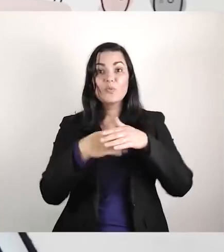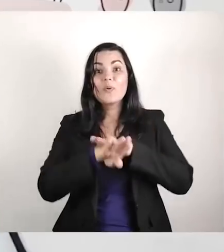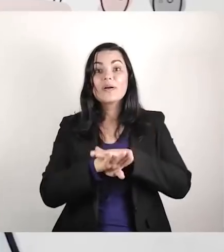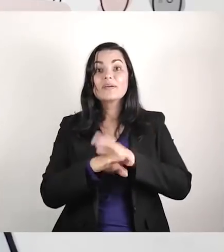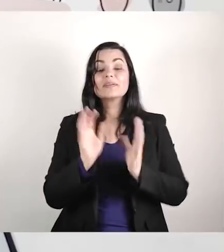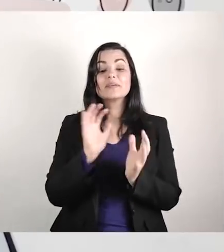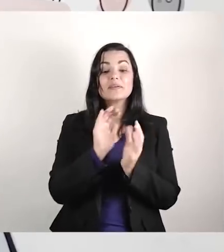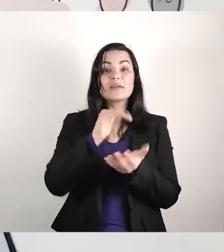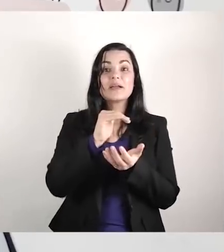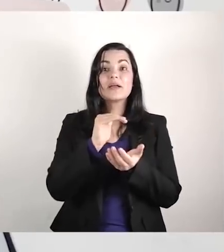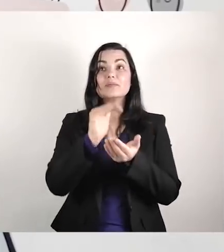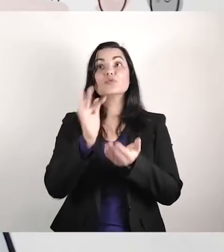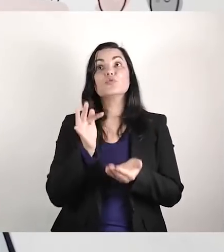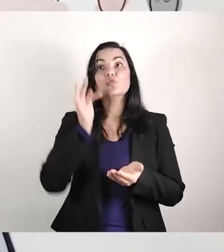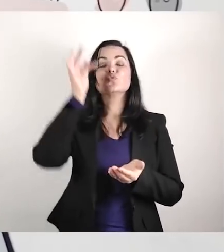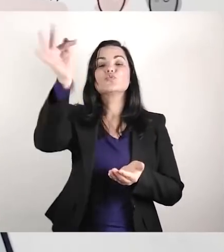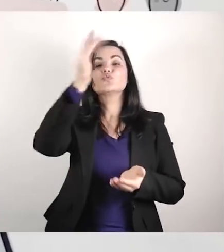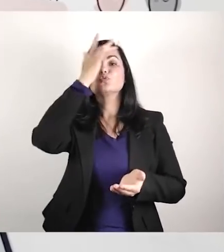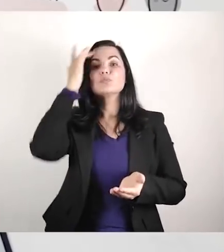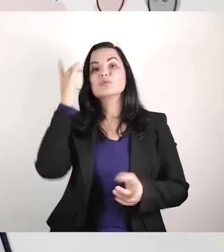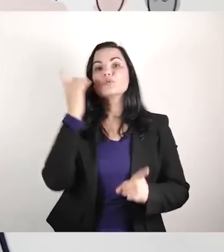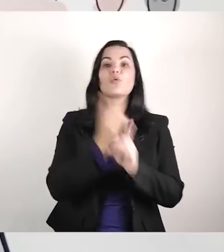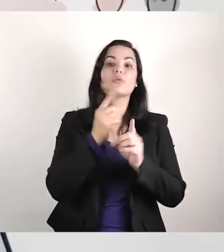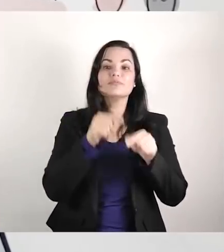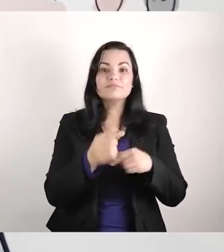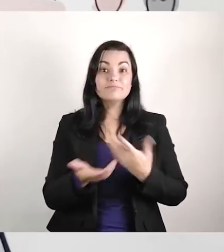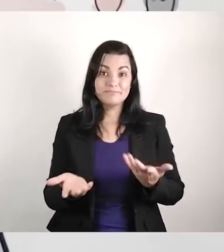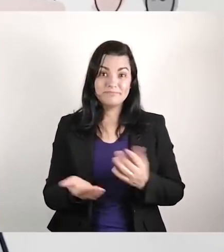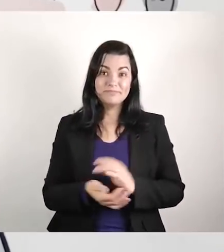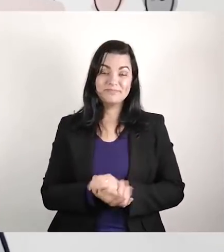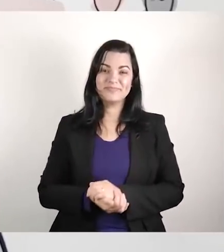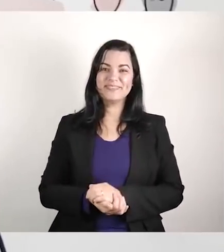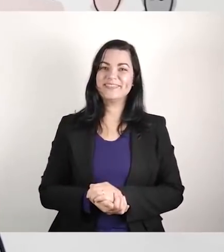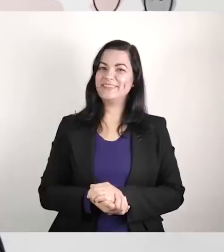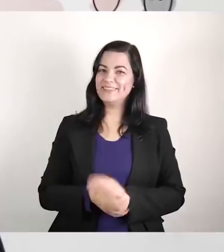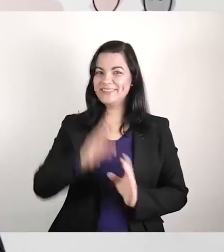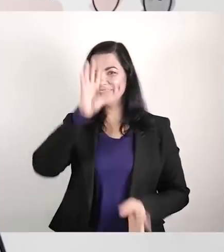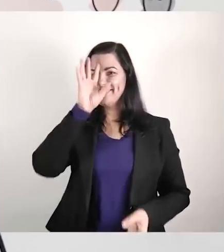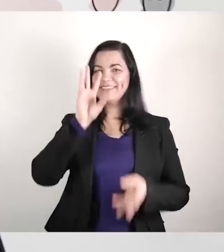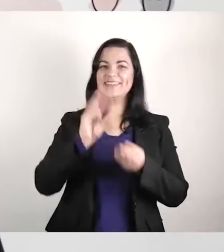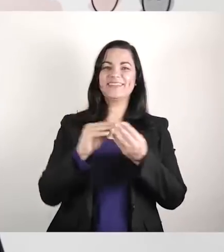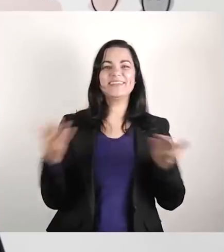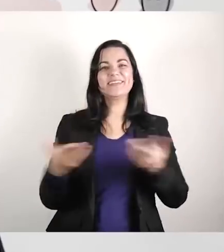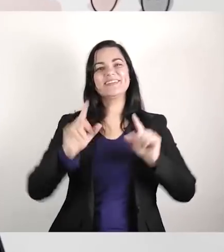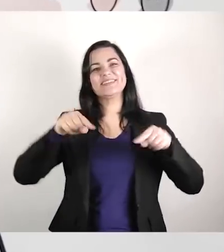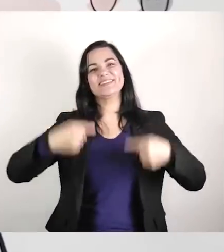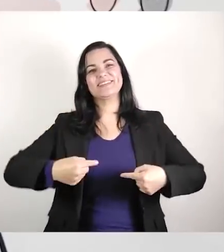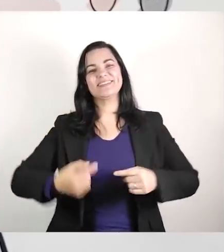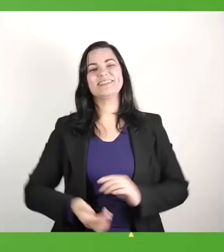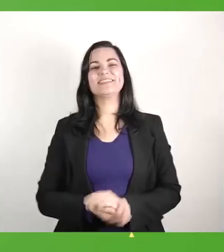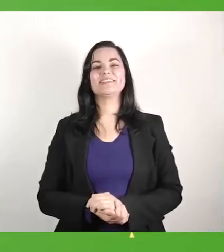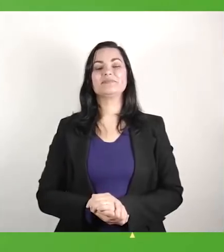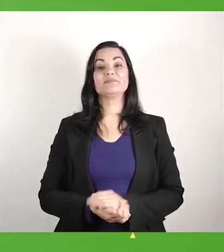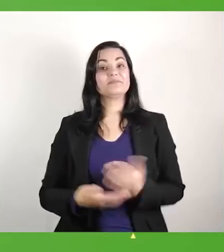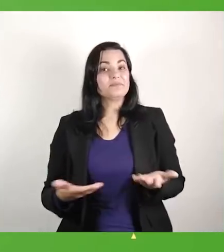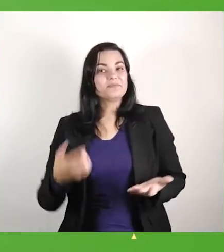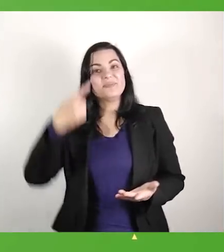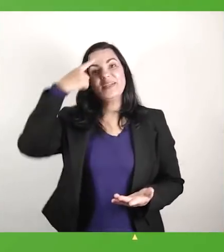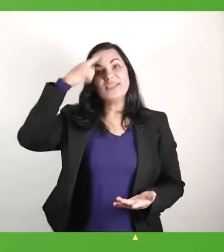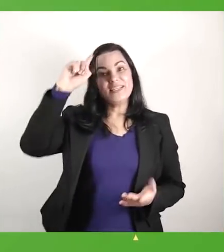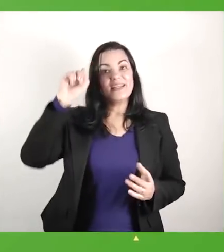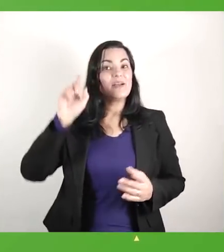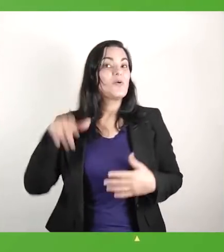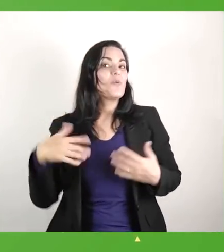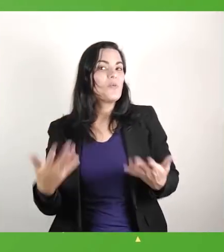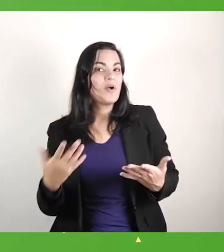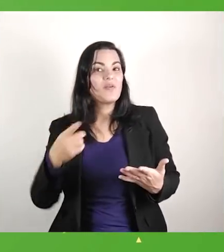o nosso amigo lá do futuro. Então, olha só a síntese do nosso desafio. Então, a